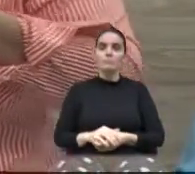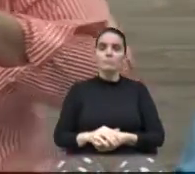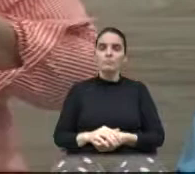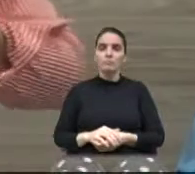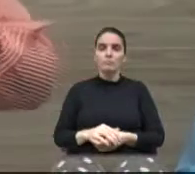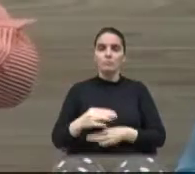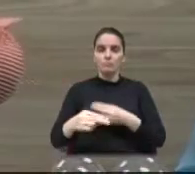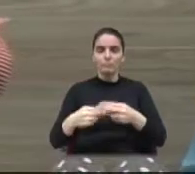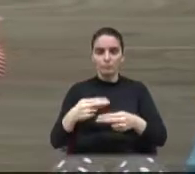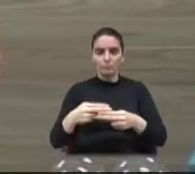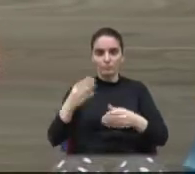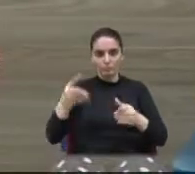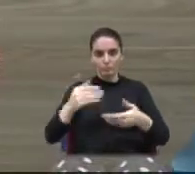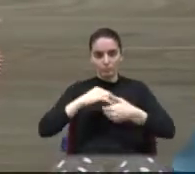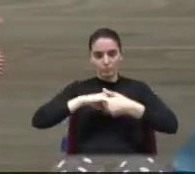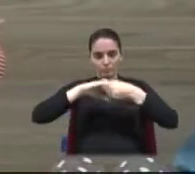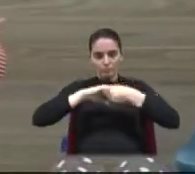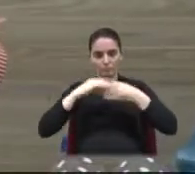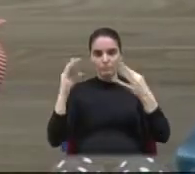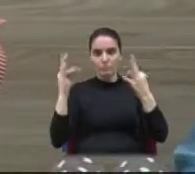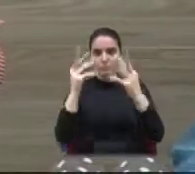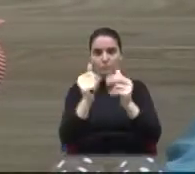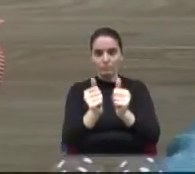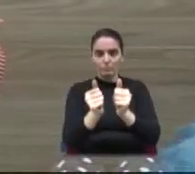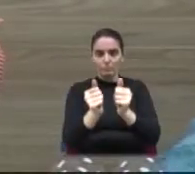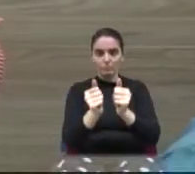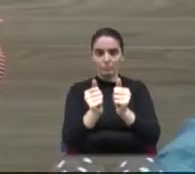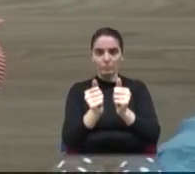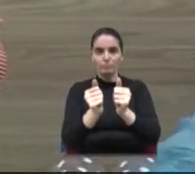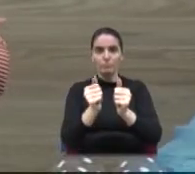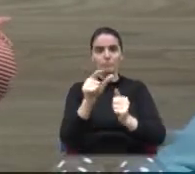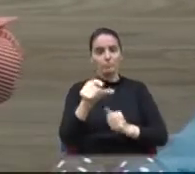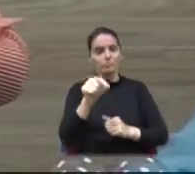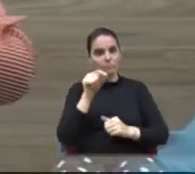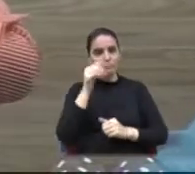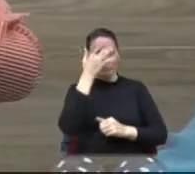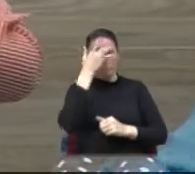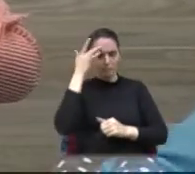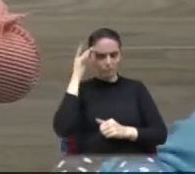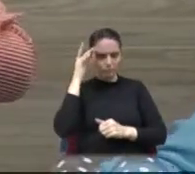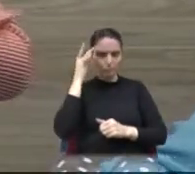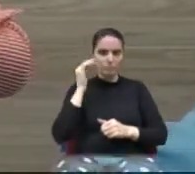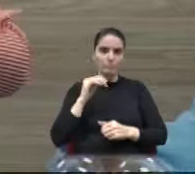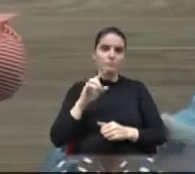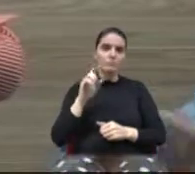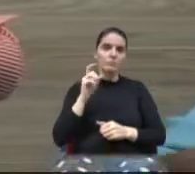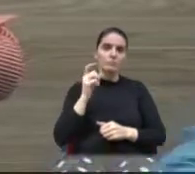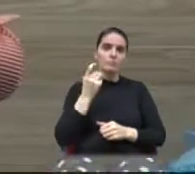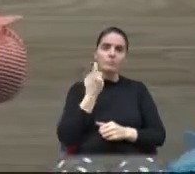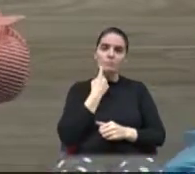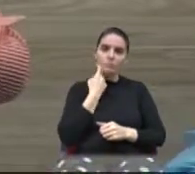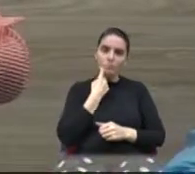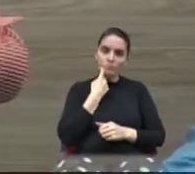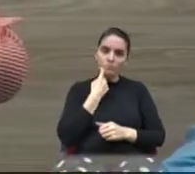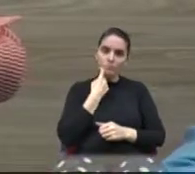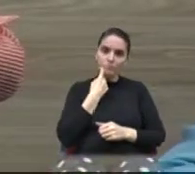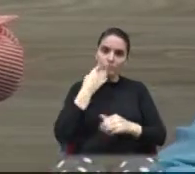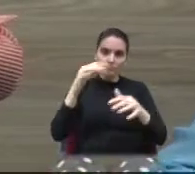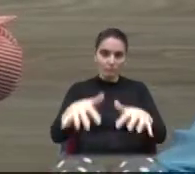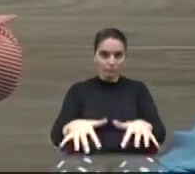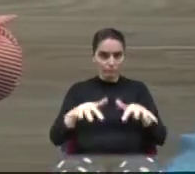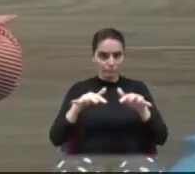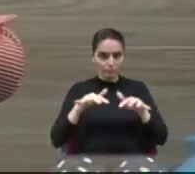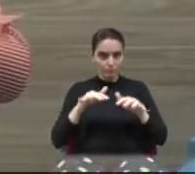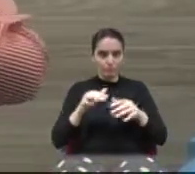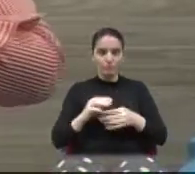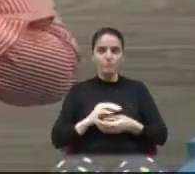Então, fica aqui meus parabéns a todos, em relação às suas escolhas, e no qual, sexta-feira, estaremos aqui numa sessão sessão solene